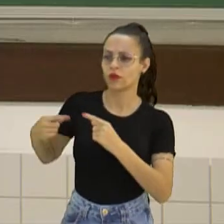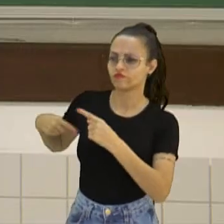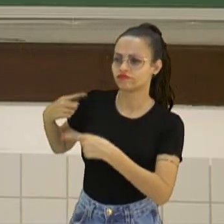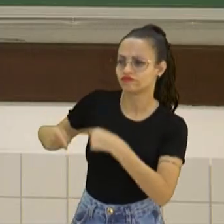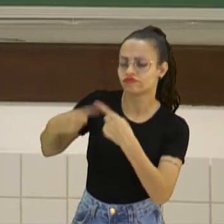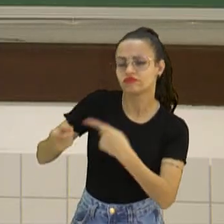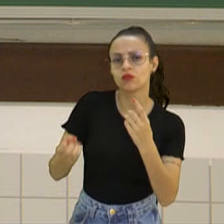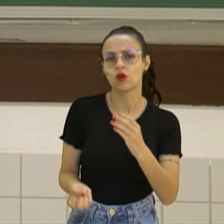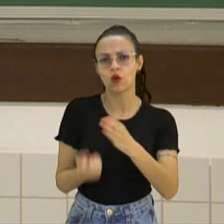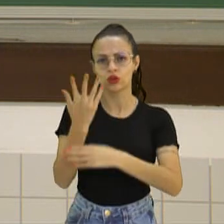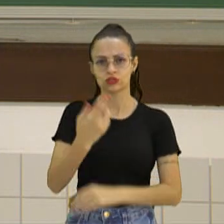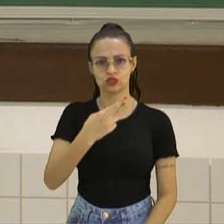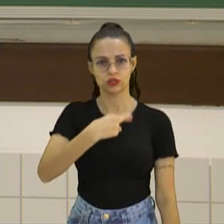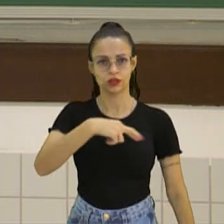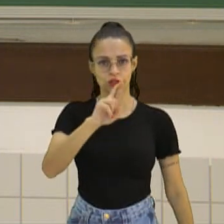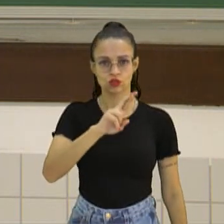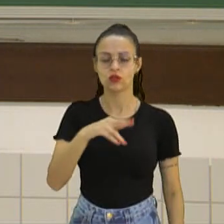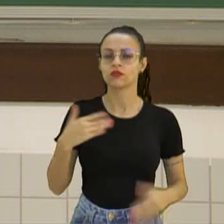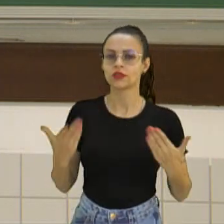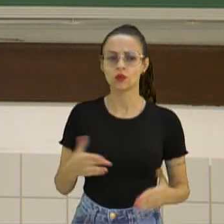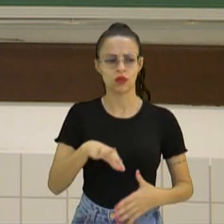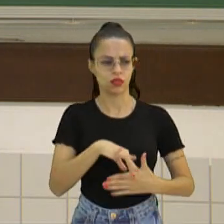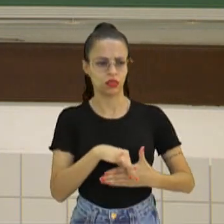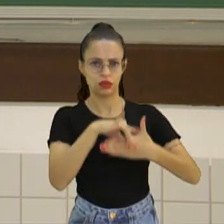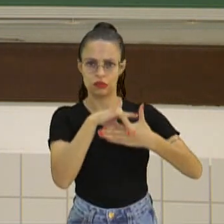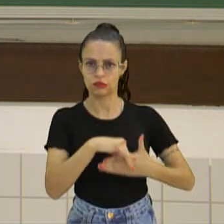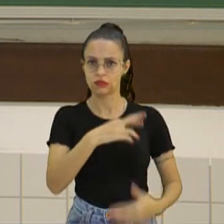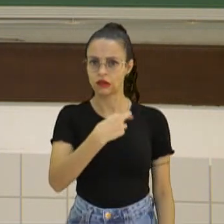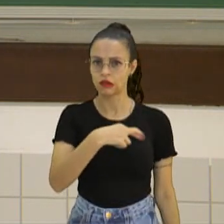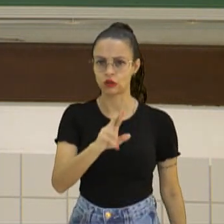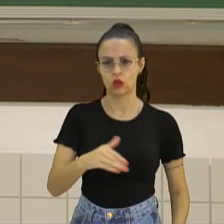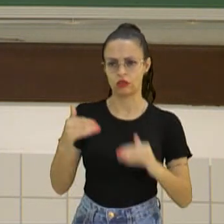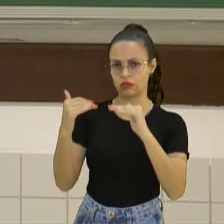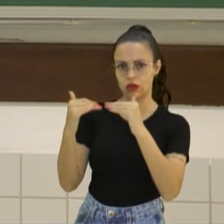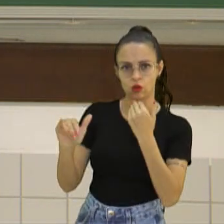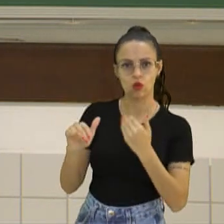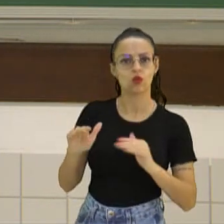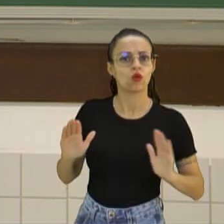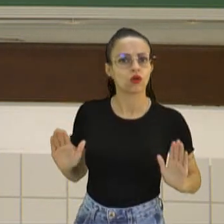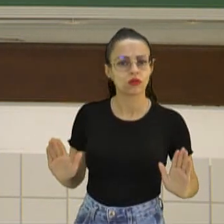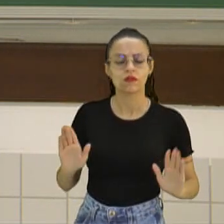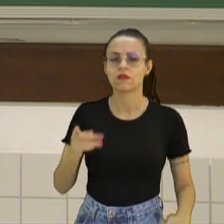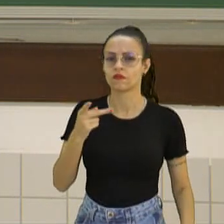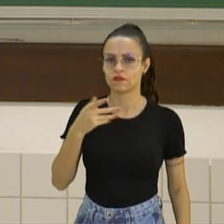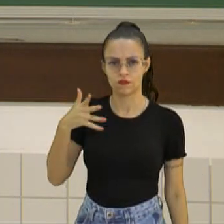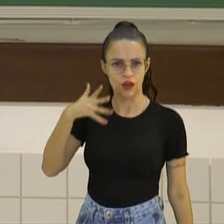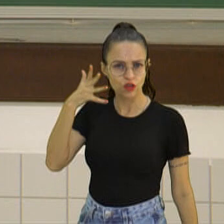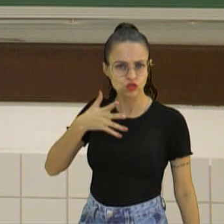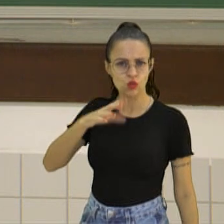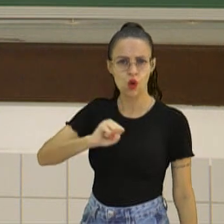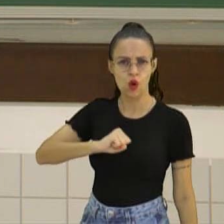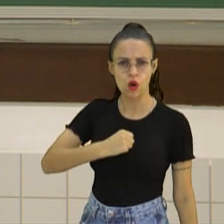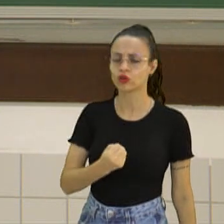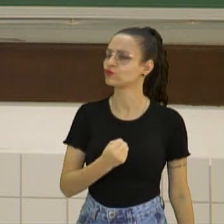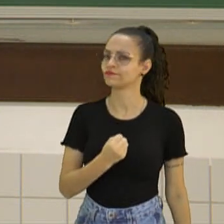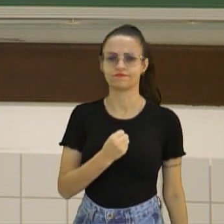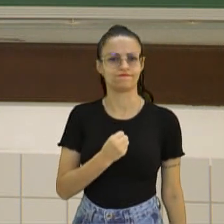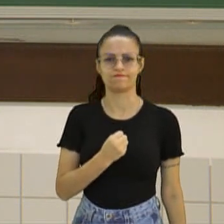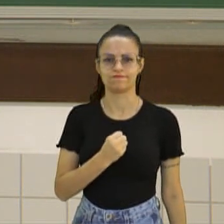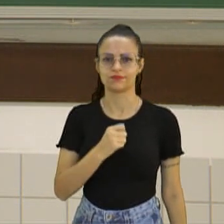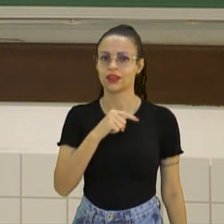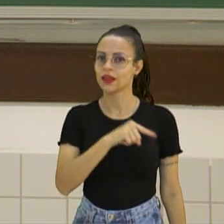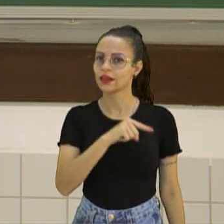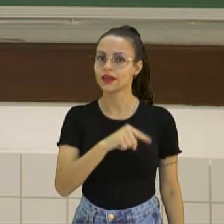e objetivo das religiões se um líder religioso não concorda com isso ele faz um discurso de ódio ele